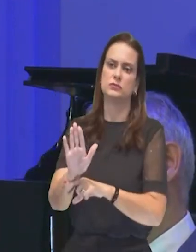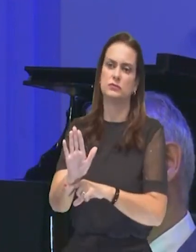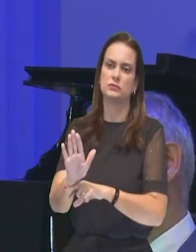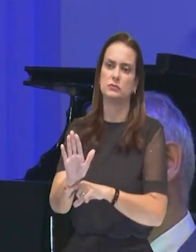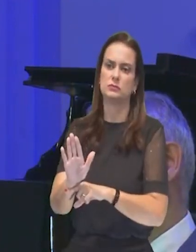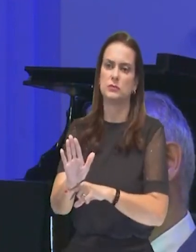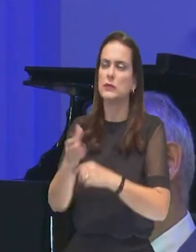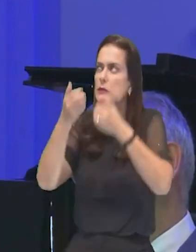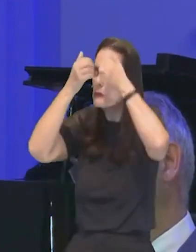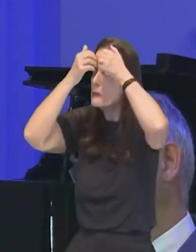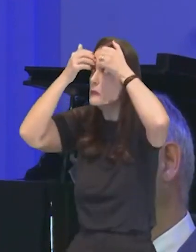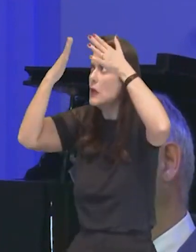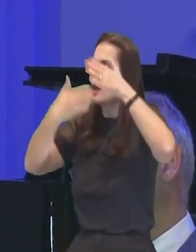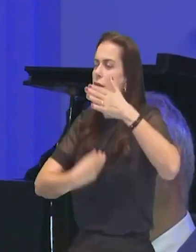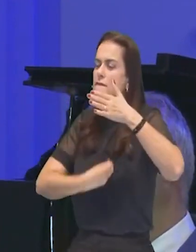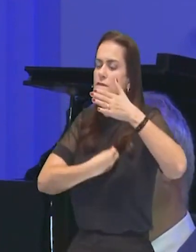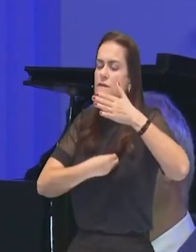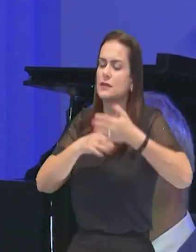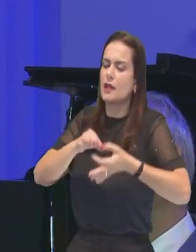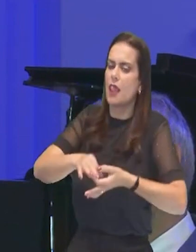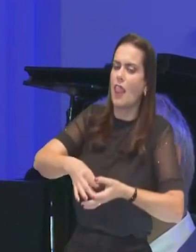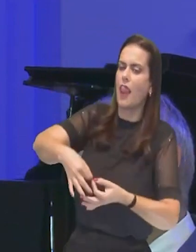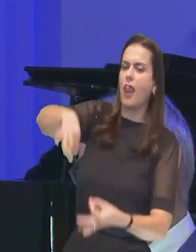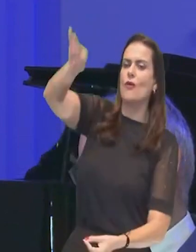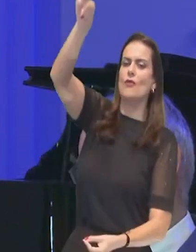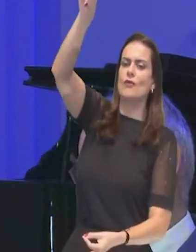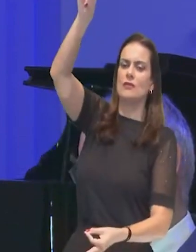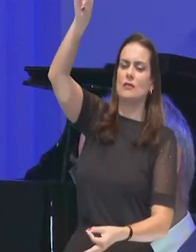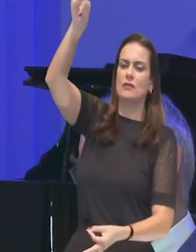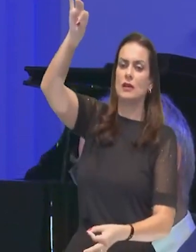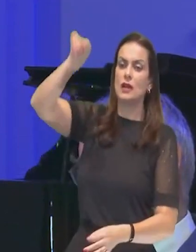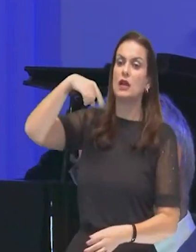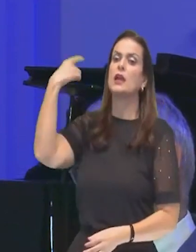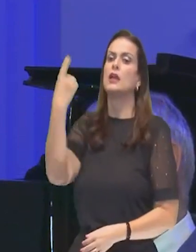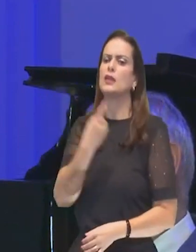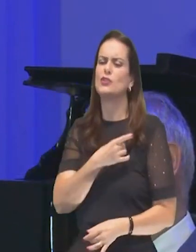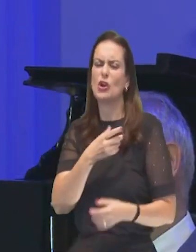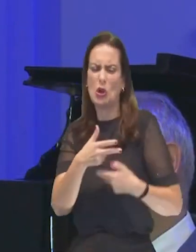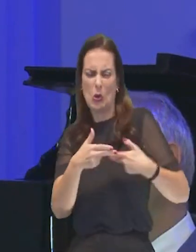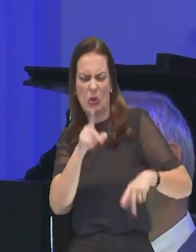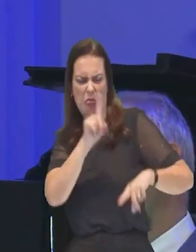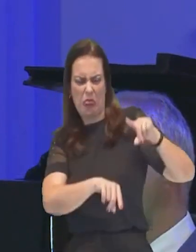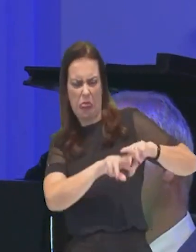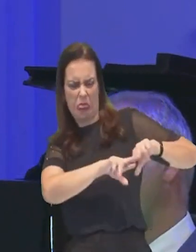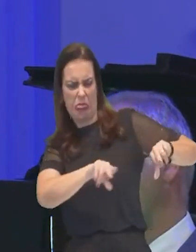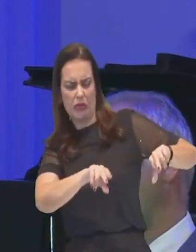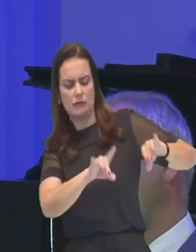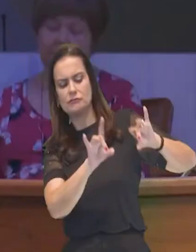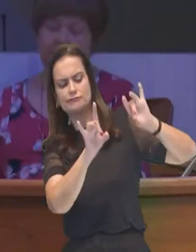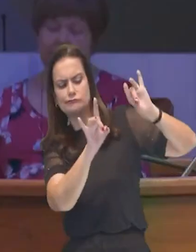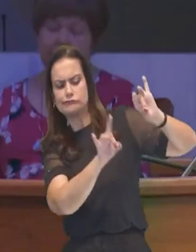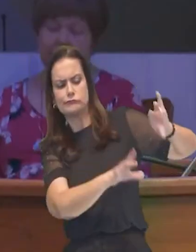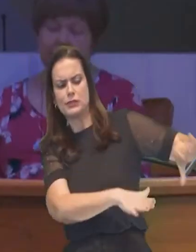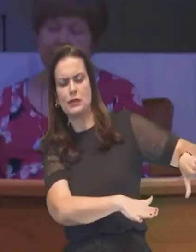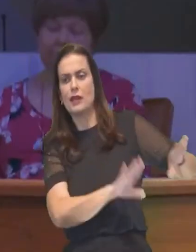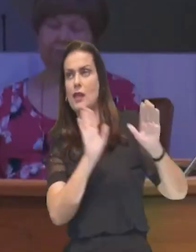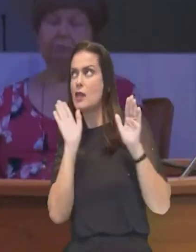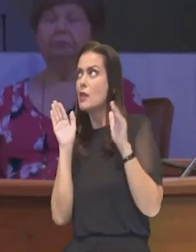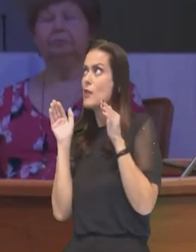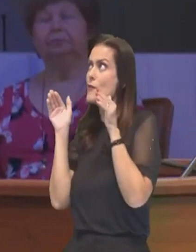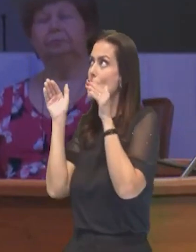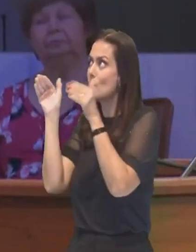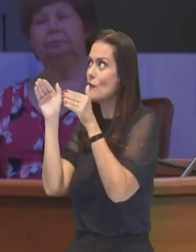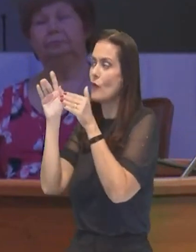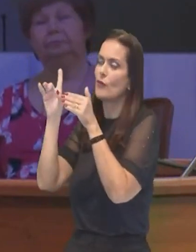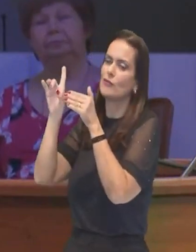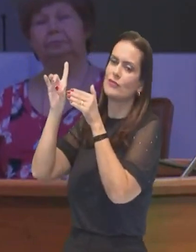dê o Senhor vida longa, viu, queridos? Que nós nos desapeguemos de tudo aquilo que a gente pode desapegar, que a